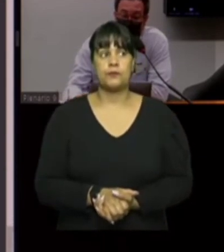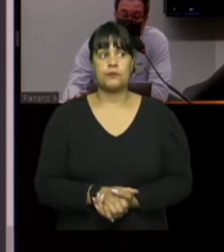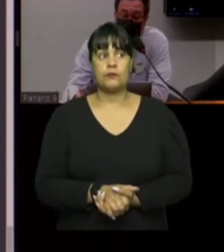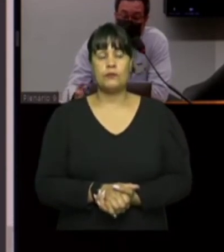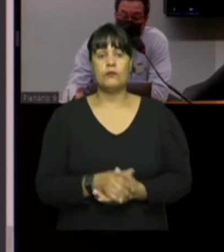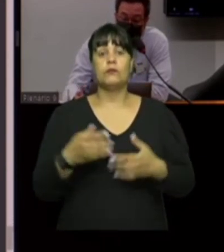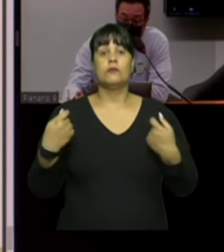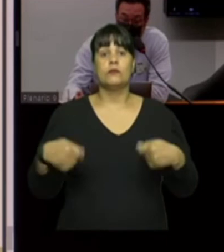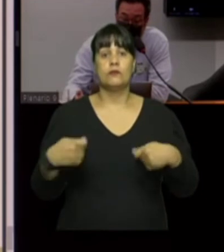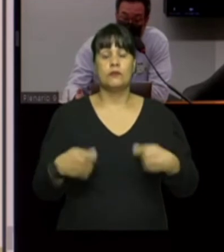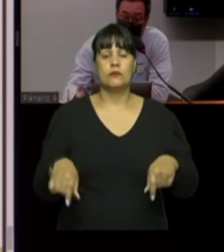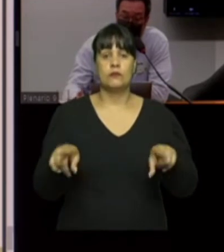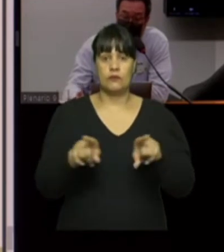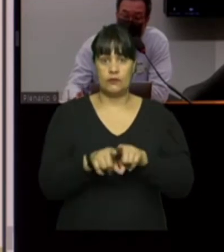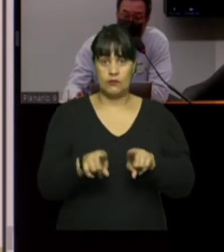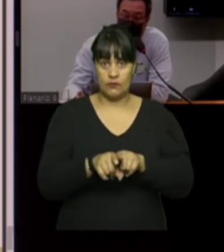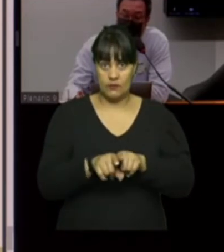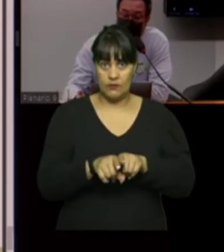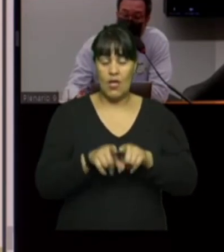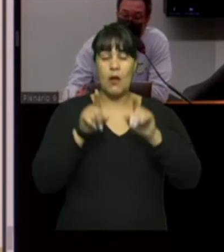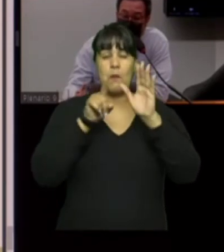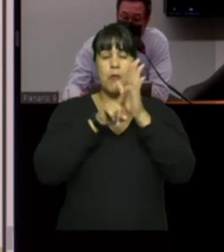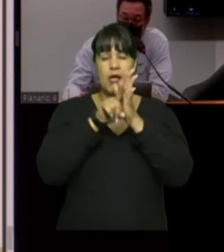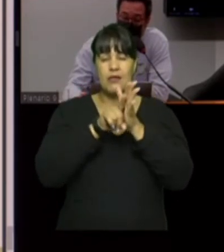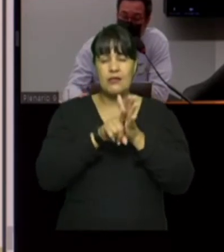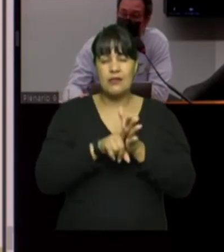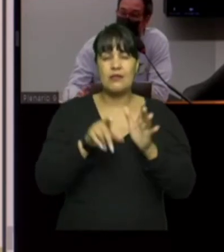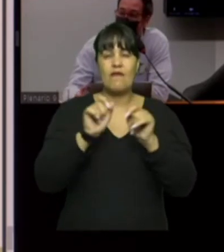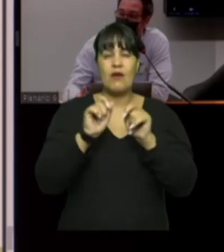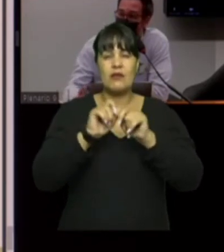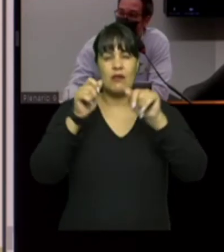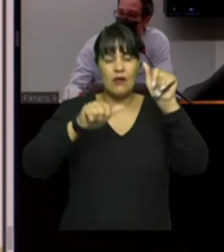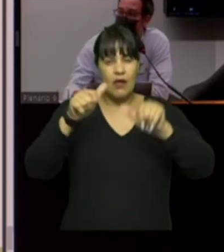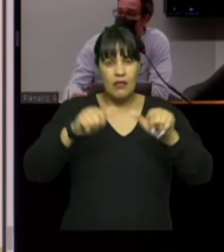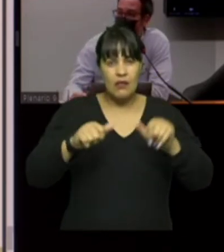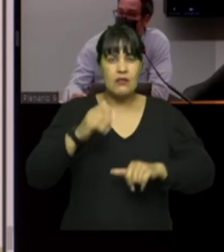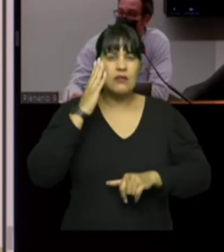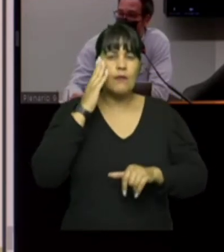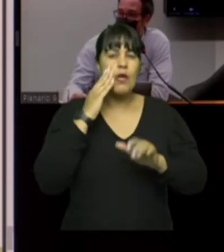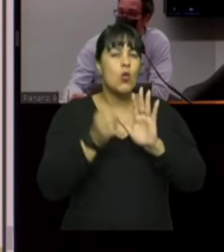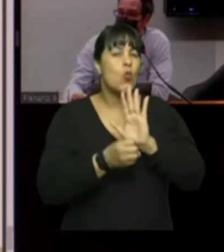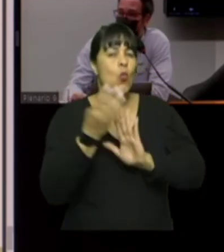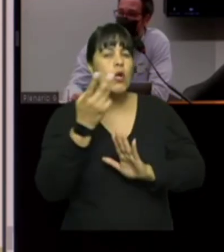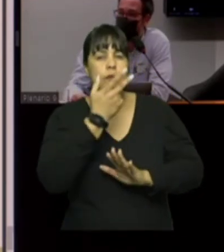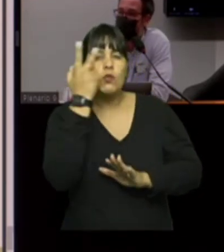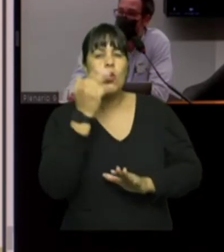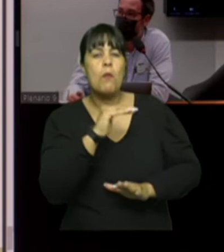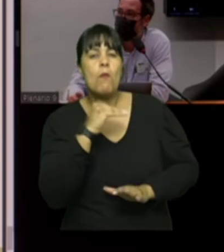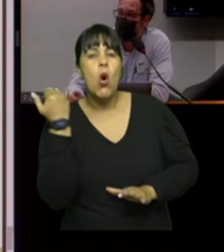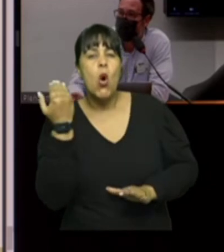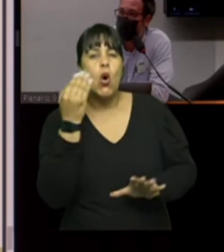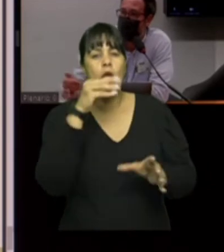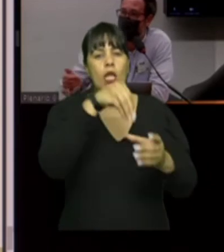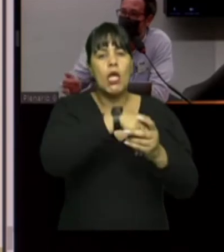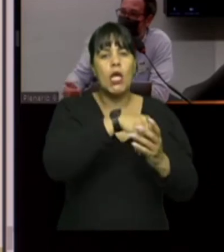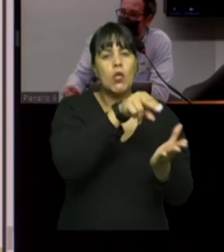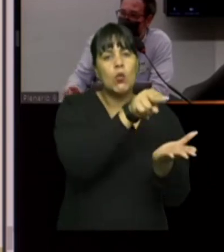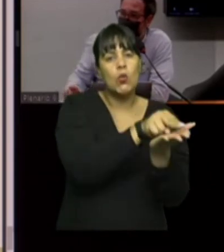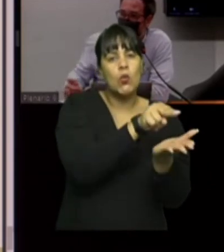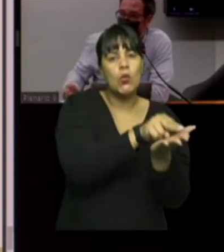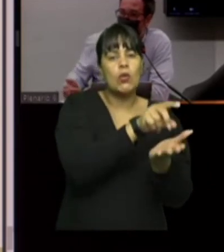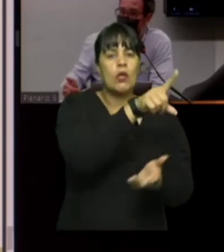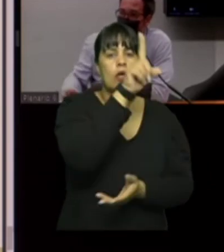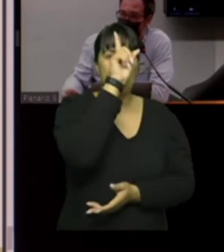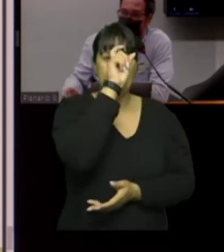Nós precisamos de uma pesquisa que faça uma análise sobre as mortes nos hospitais psiquiátricos brasileiros. Acho que é importante lembrar algo recente